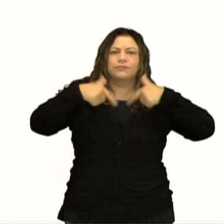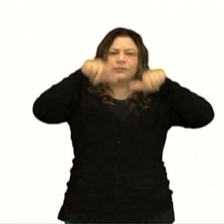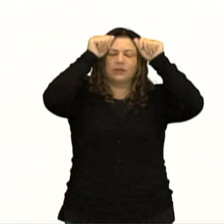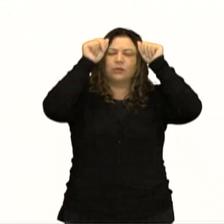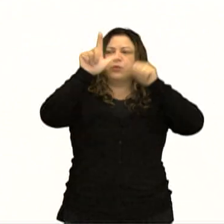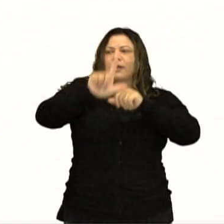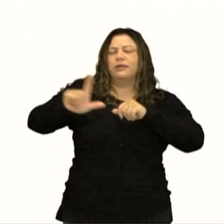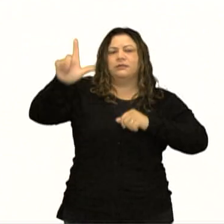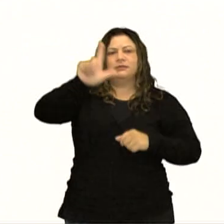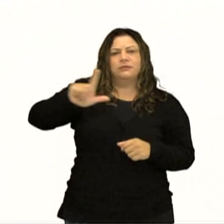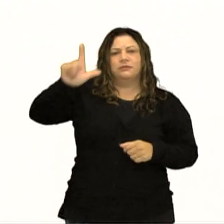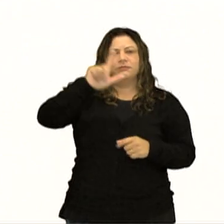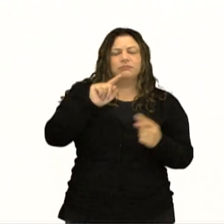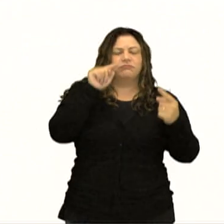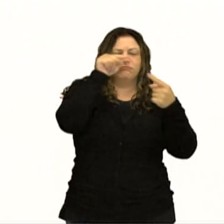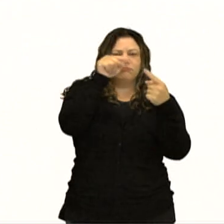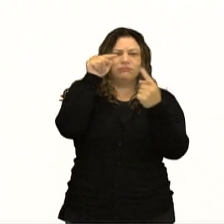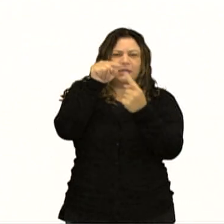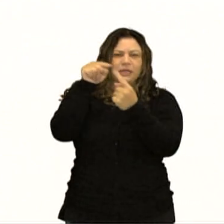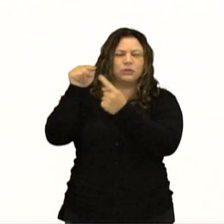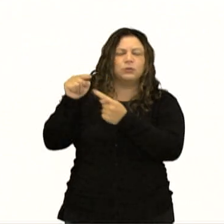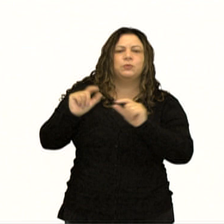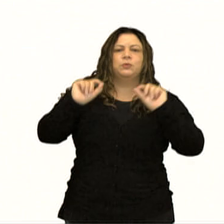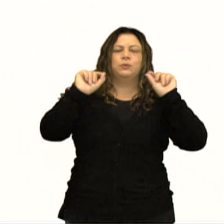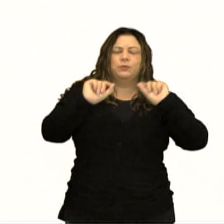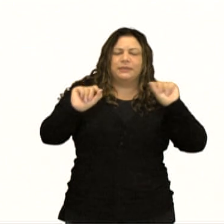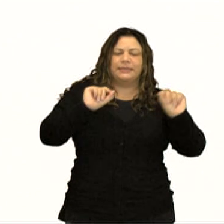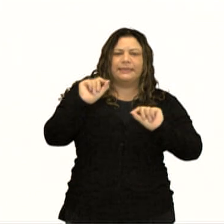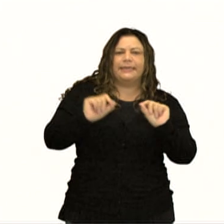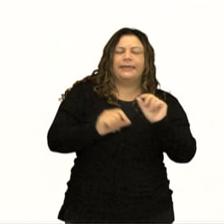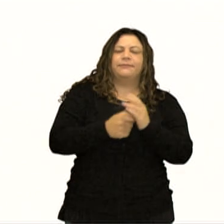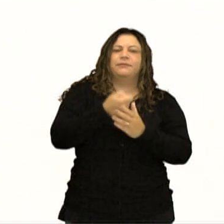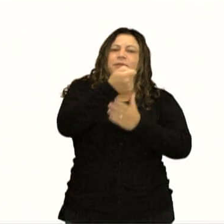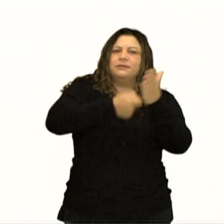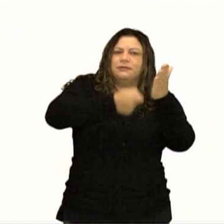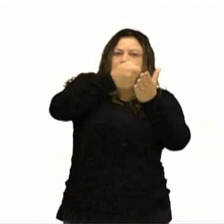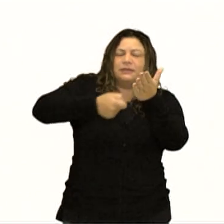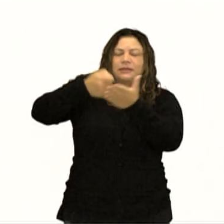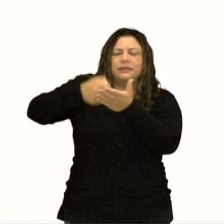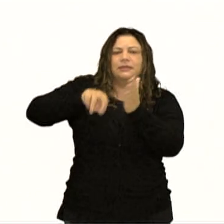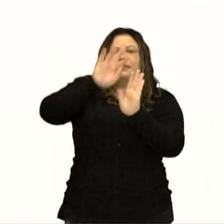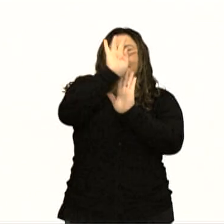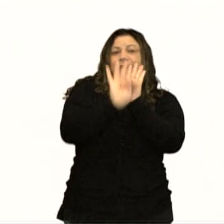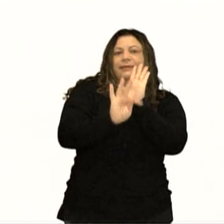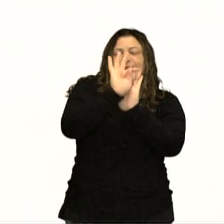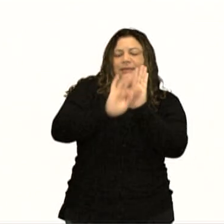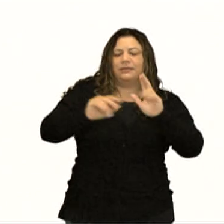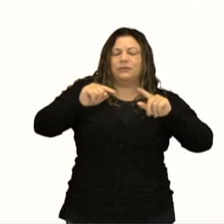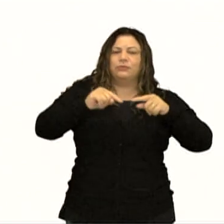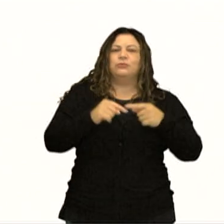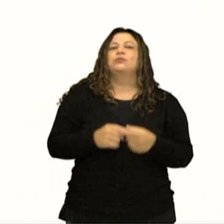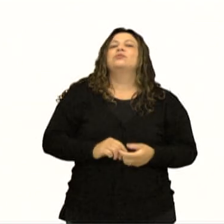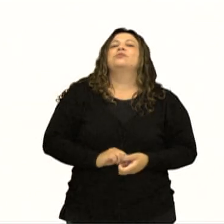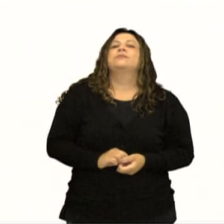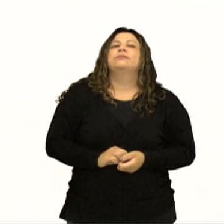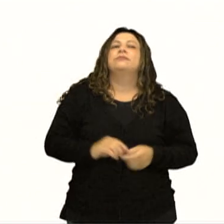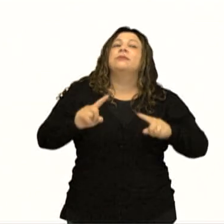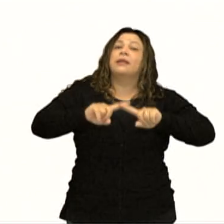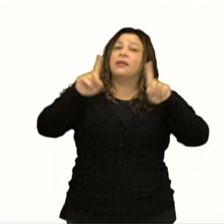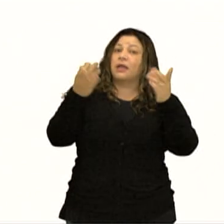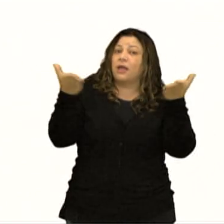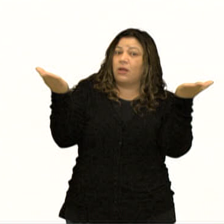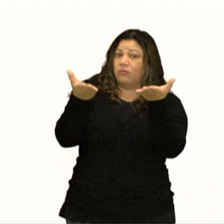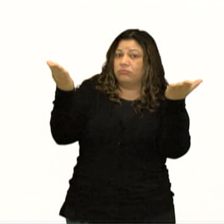de linguagem, criar textos inversos. E para tanto, vamos fazer uma